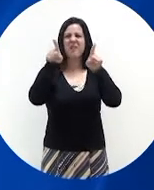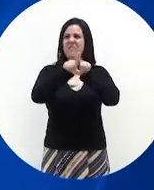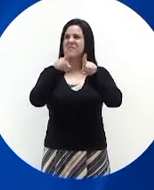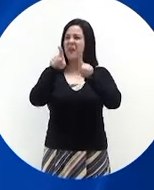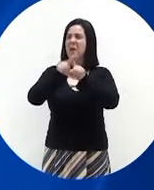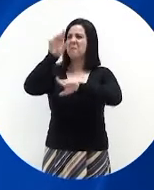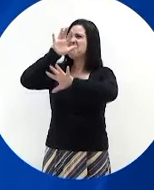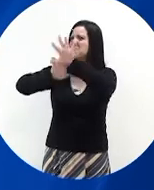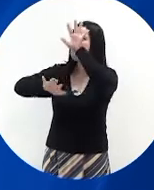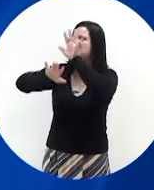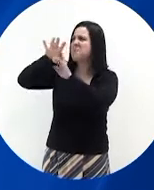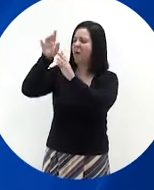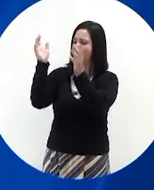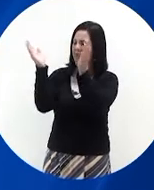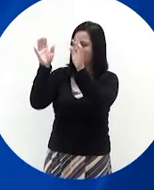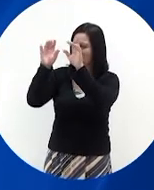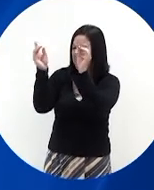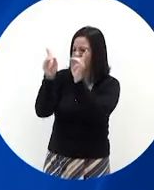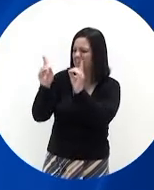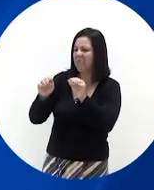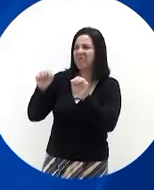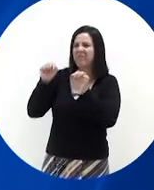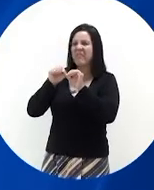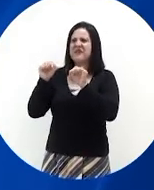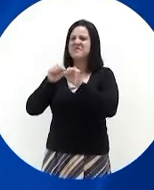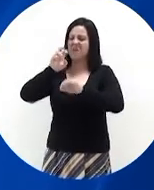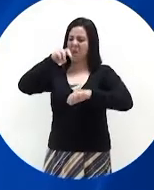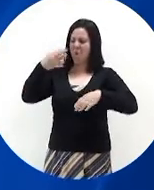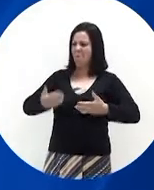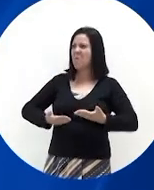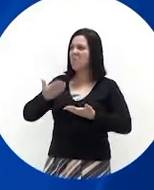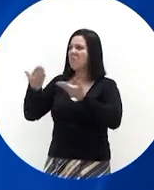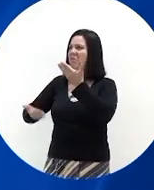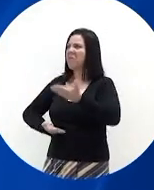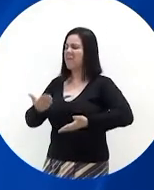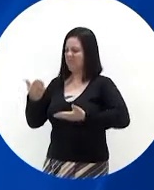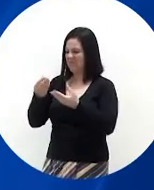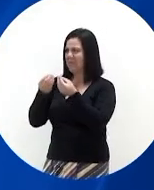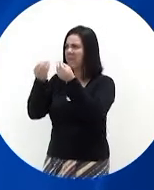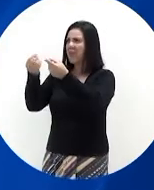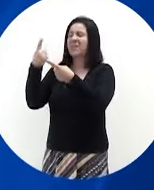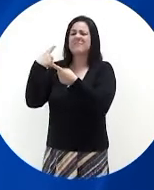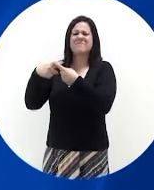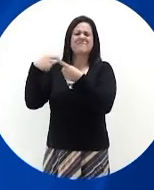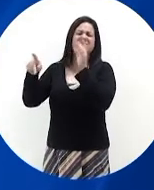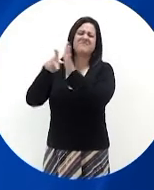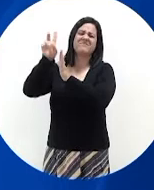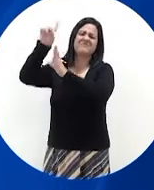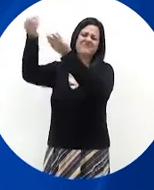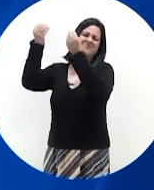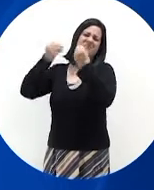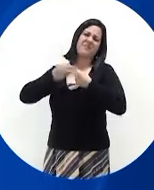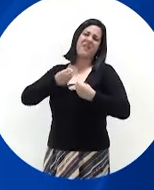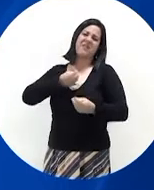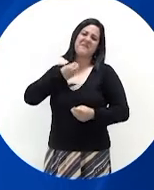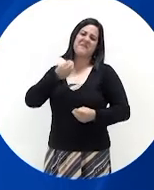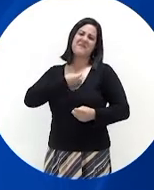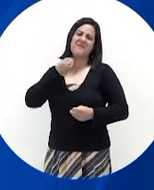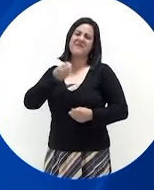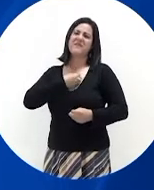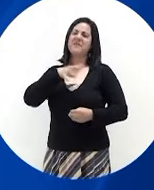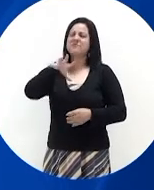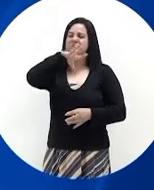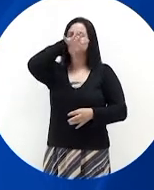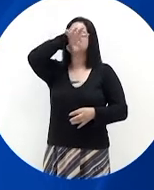não é servido por mãos de homens, como se necessitasse de algo, porque Ele mesmo dá a todos a